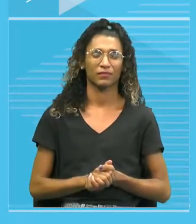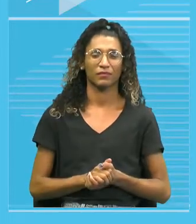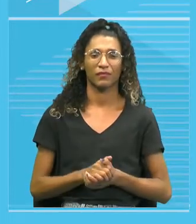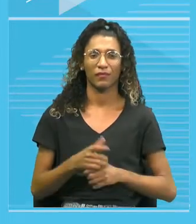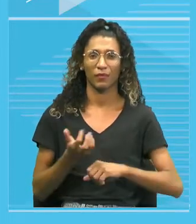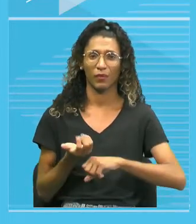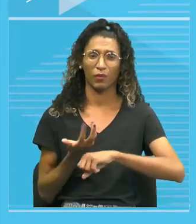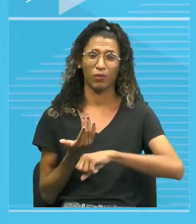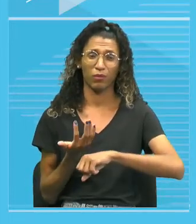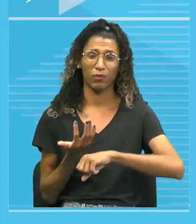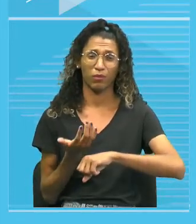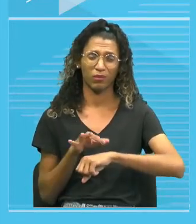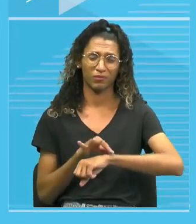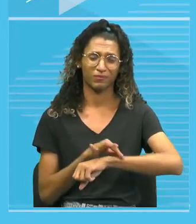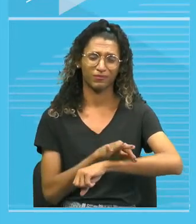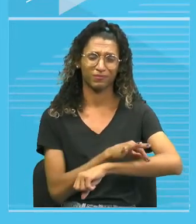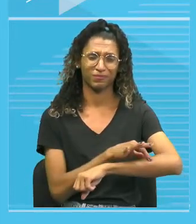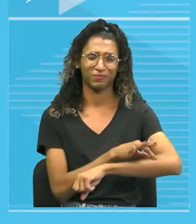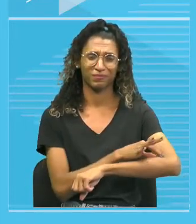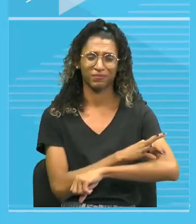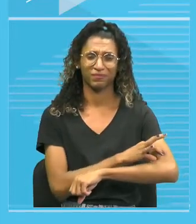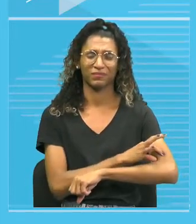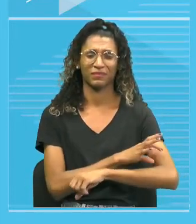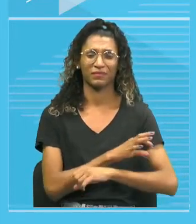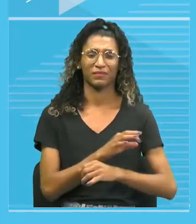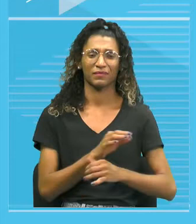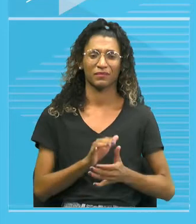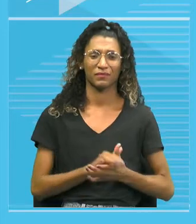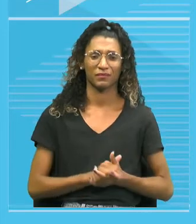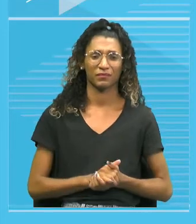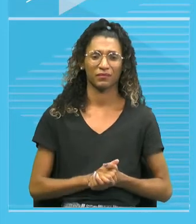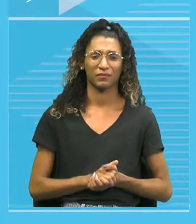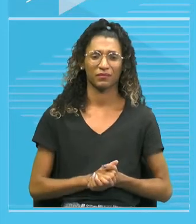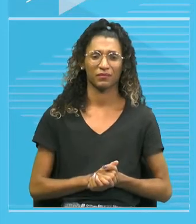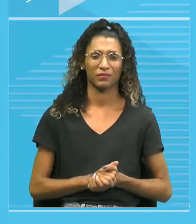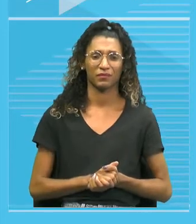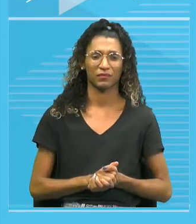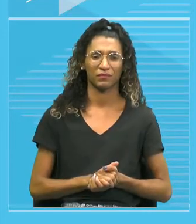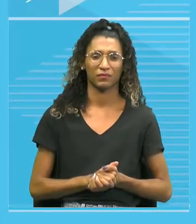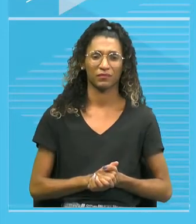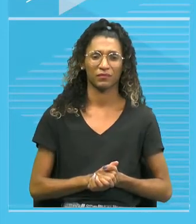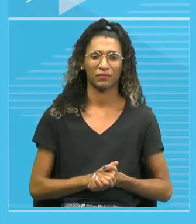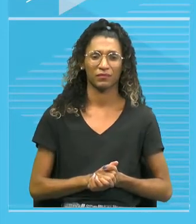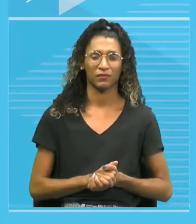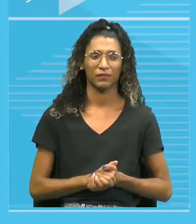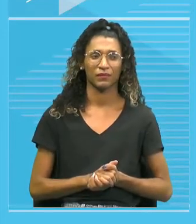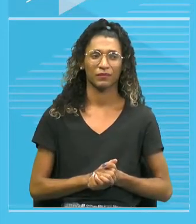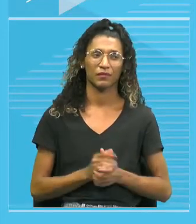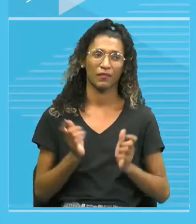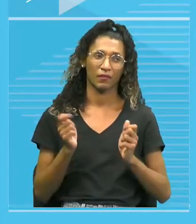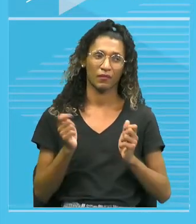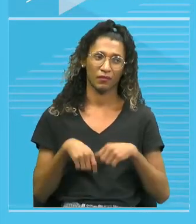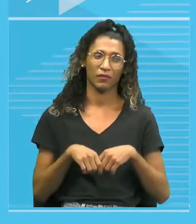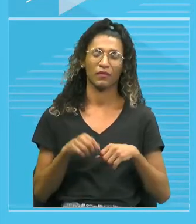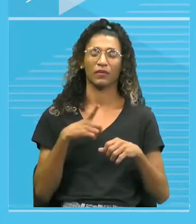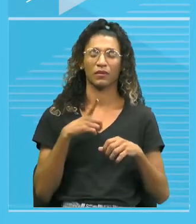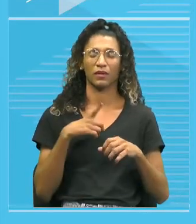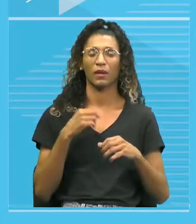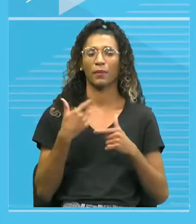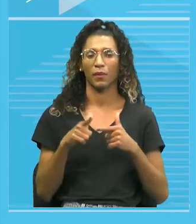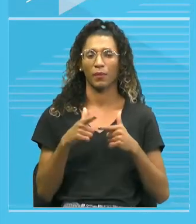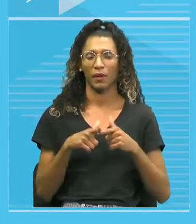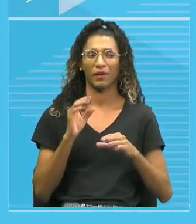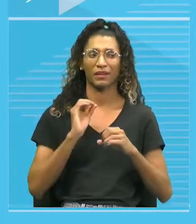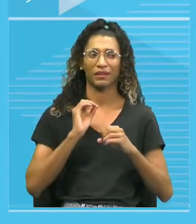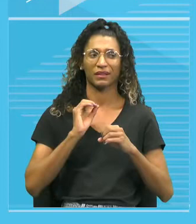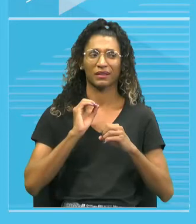queimaduras. Raios beta e gama, né, que penetram no organismo e provocam deformações celulares, o que